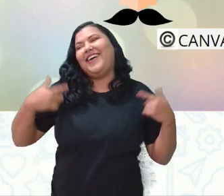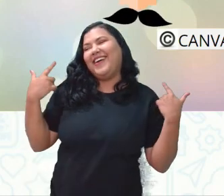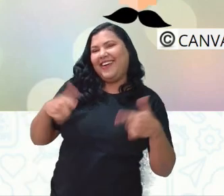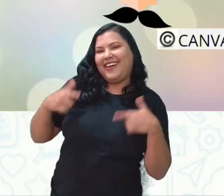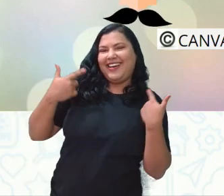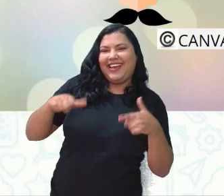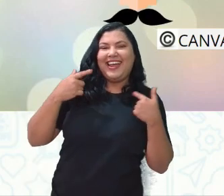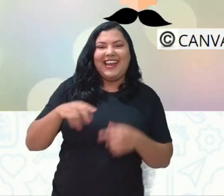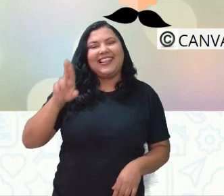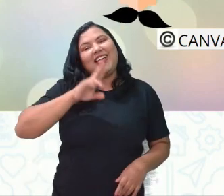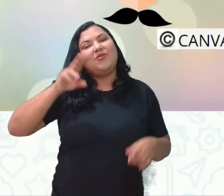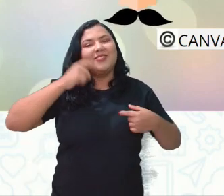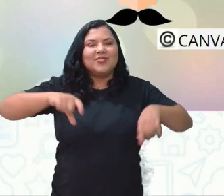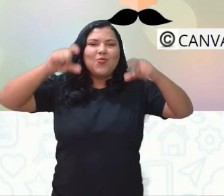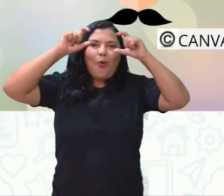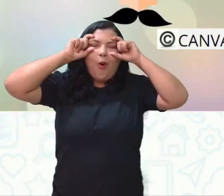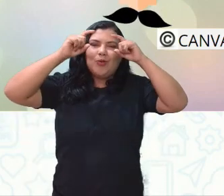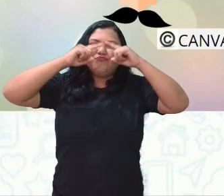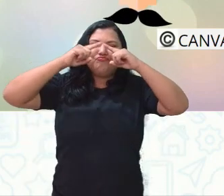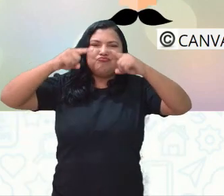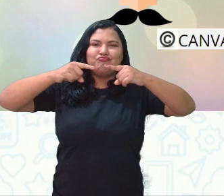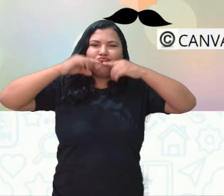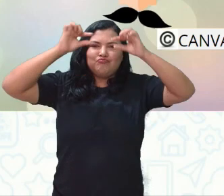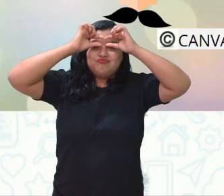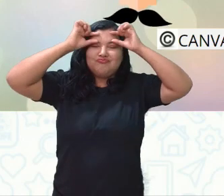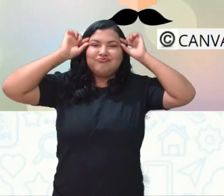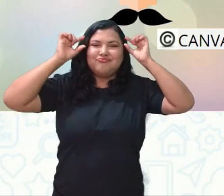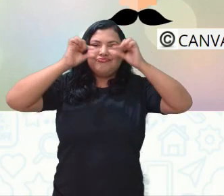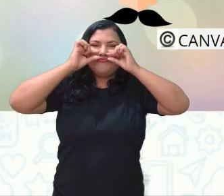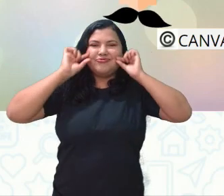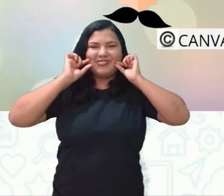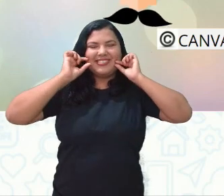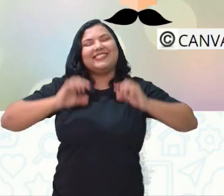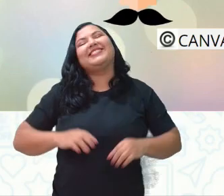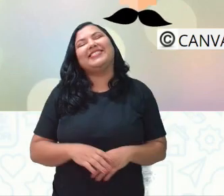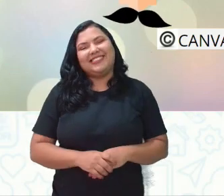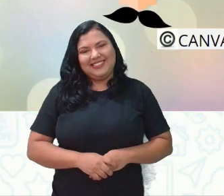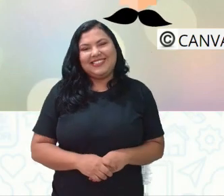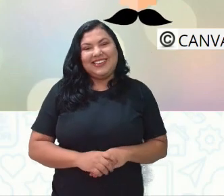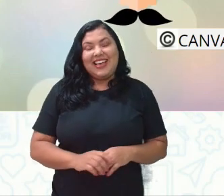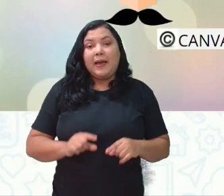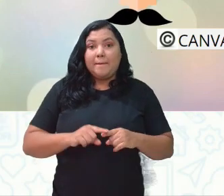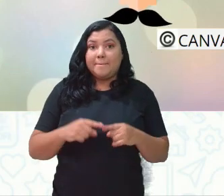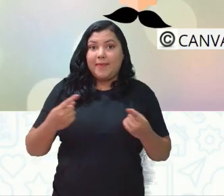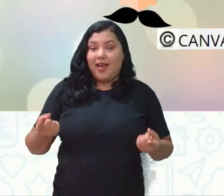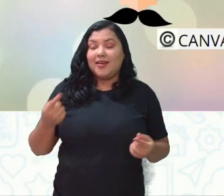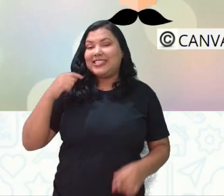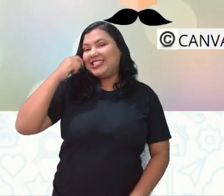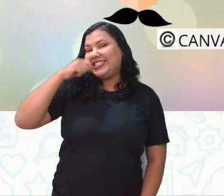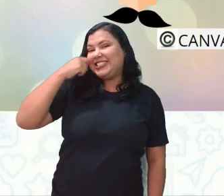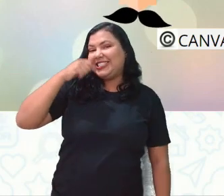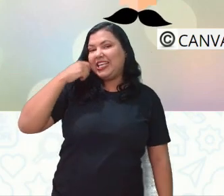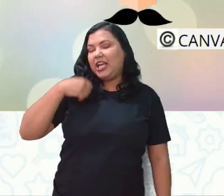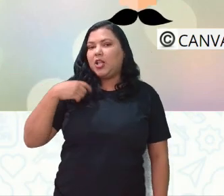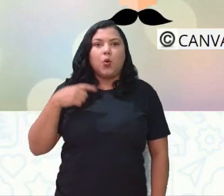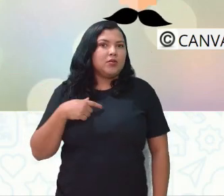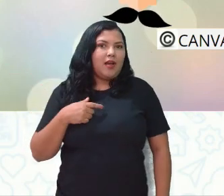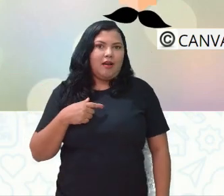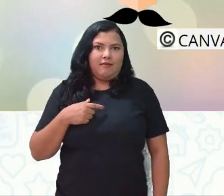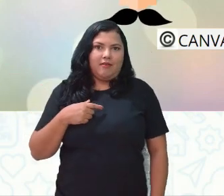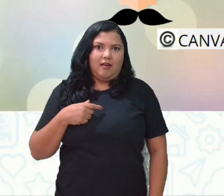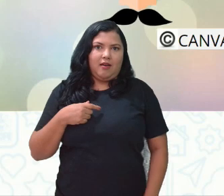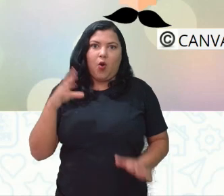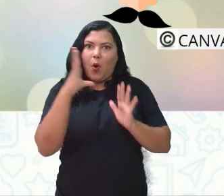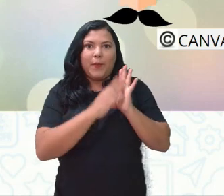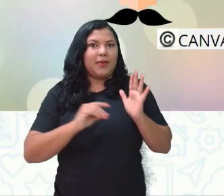e bigodes que fazem a pessoa ficar parecida com o Groucho Marx. Mas o nosso dentista não estava imitando o Groucho